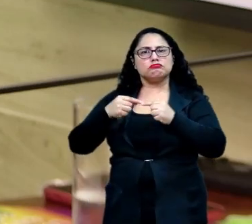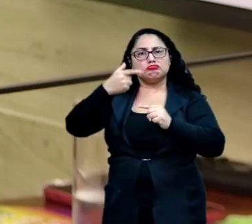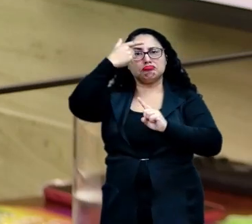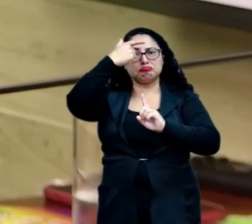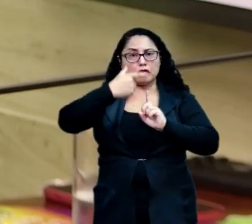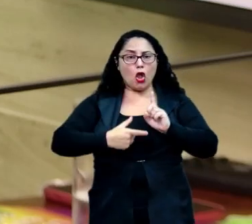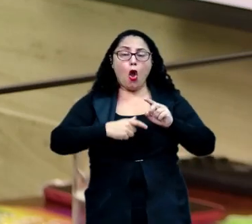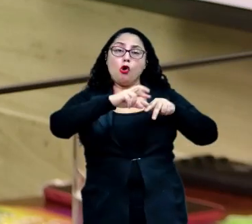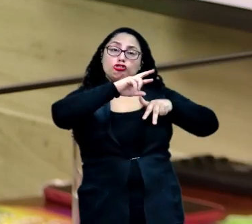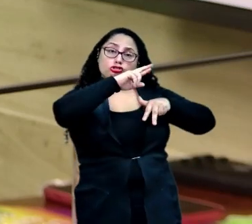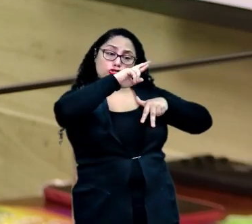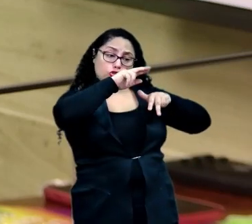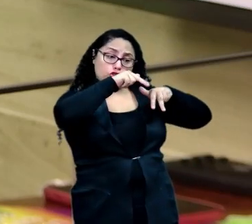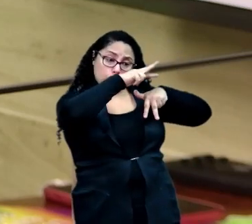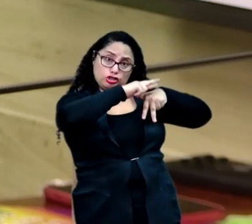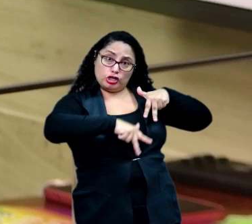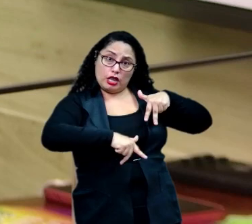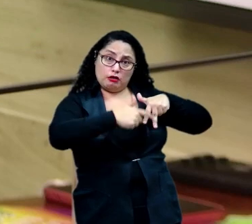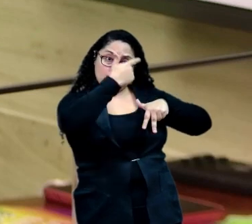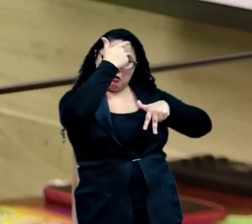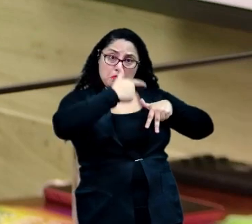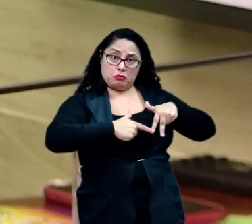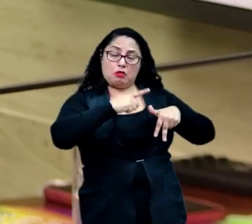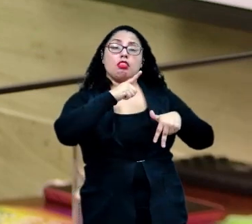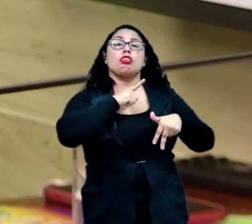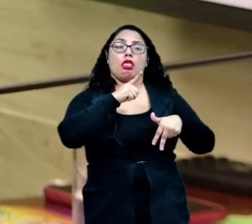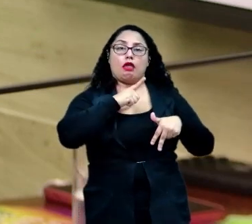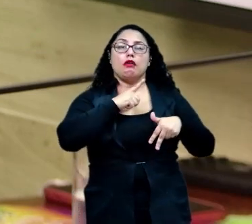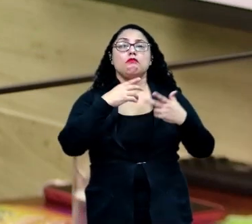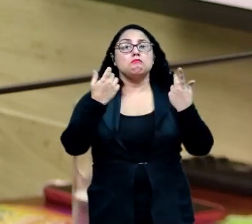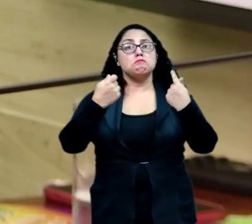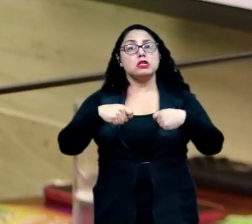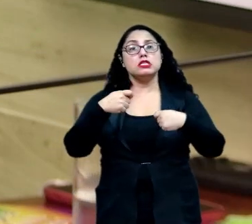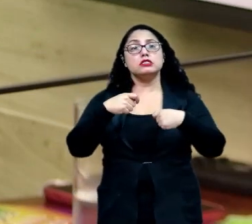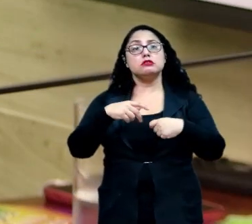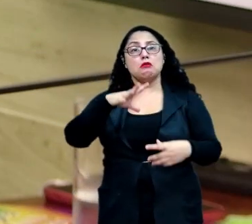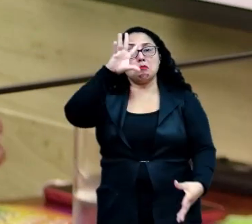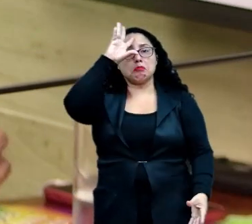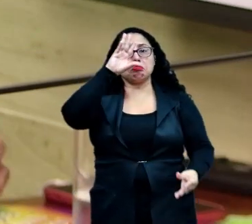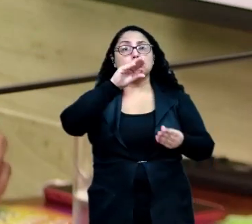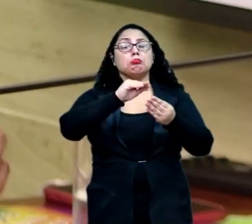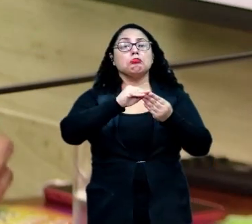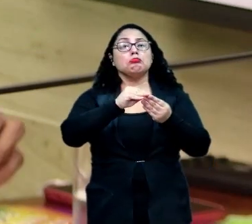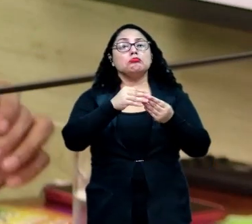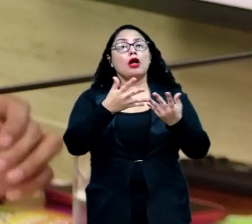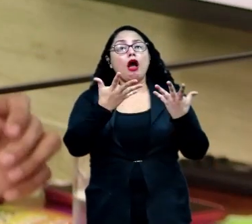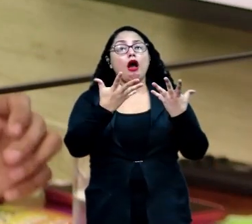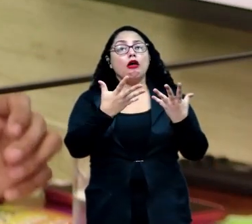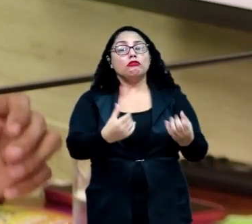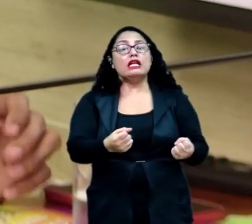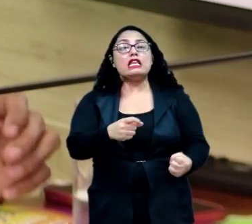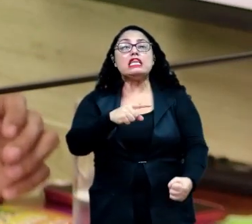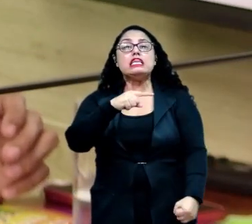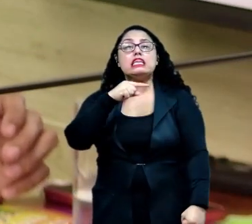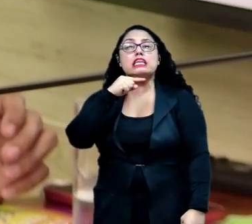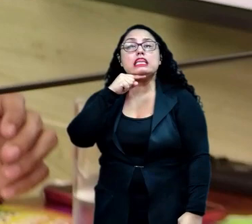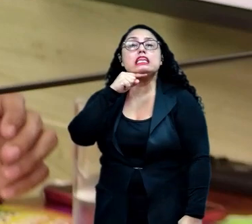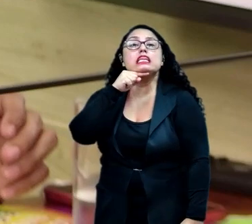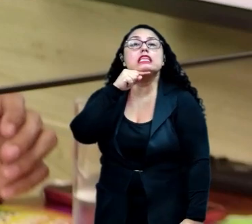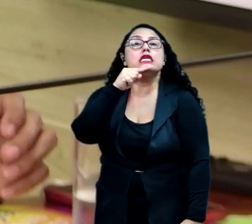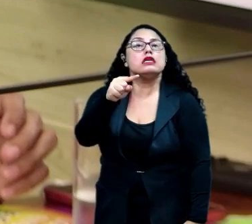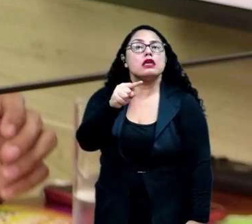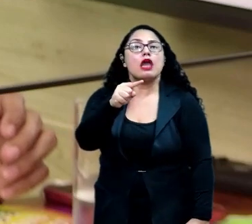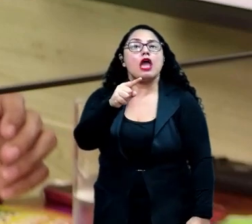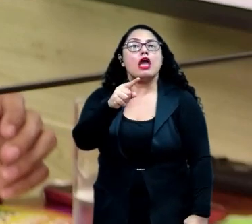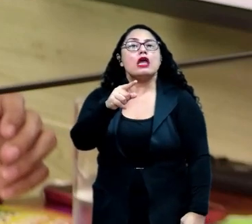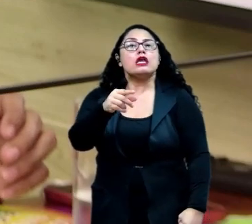ao gênero que essa pessoa traz e que precisa ser considerado, porque ninguém que